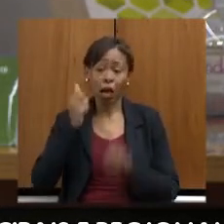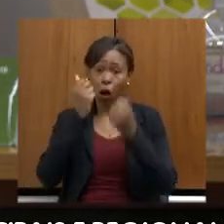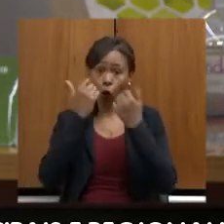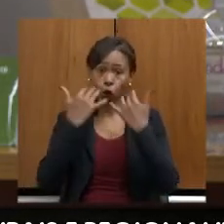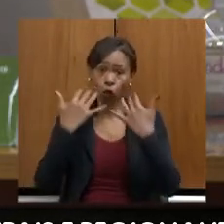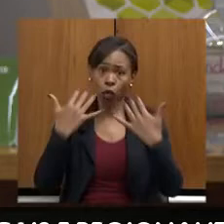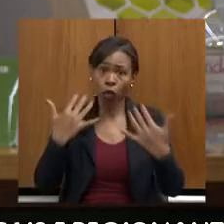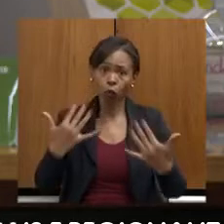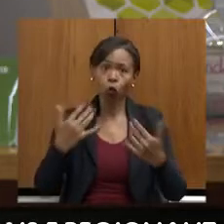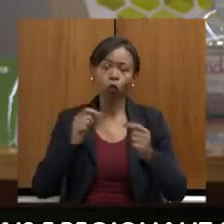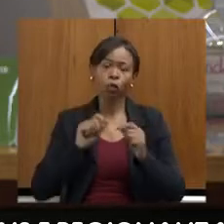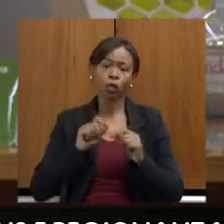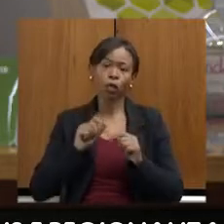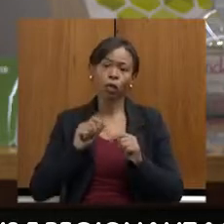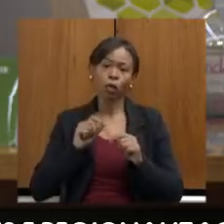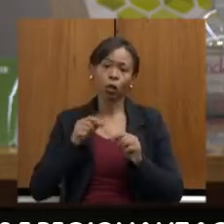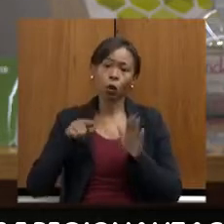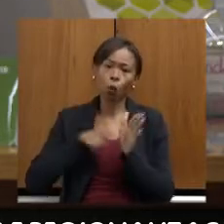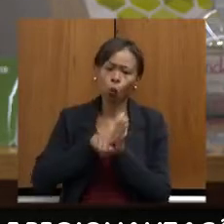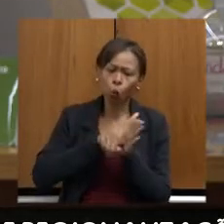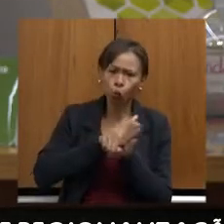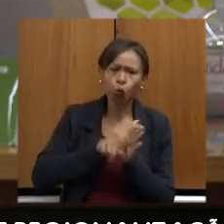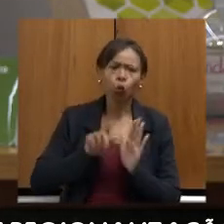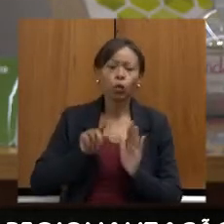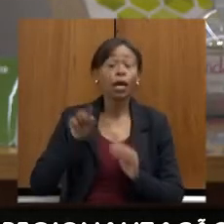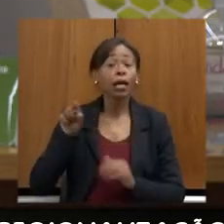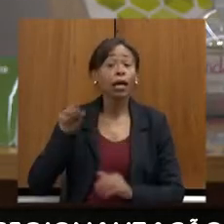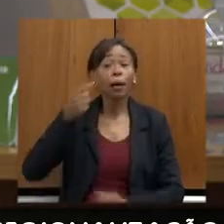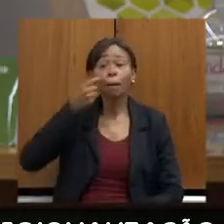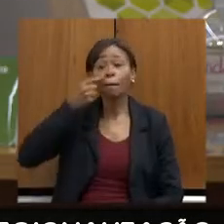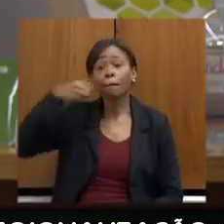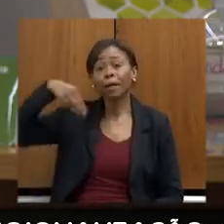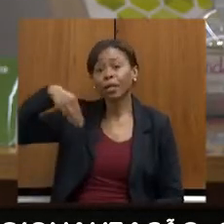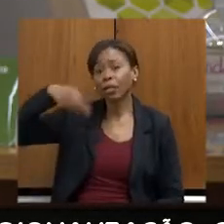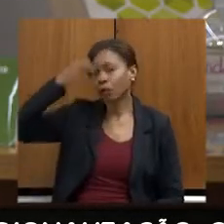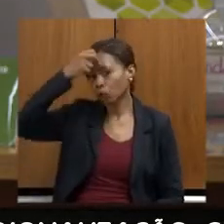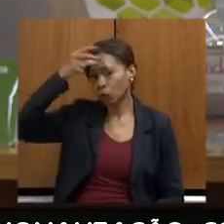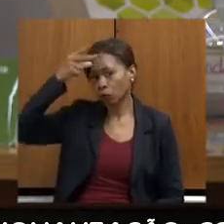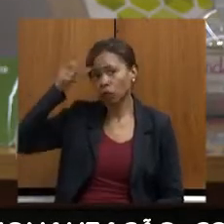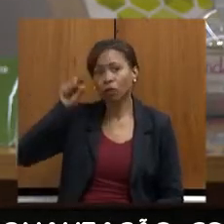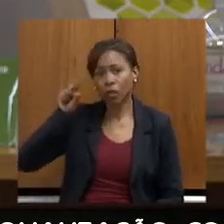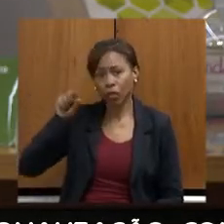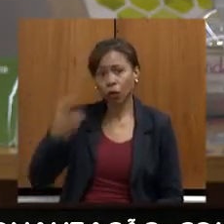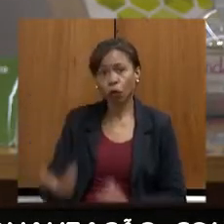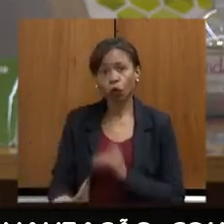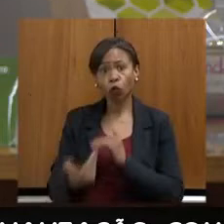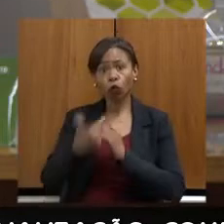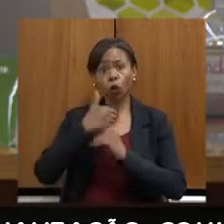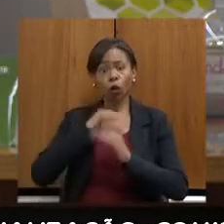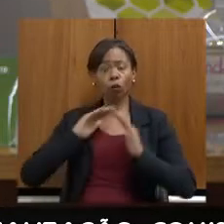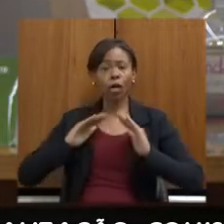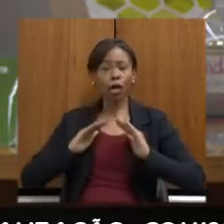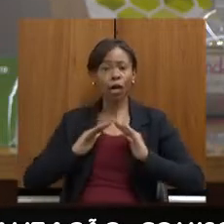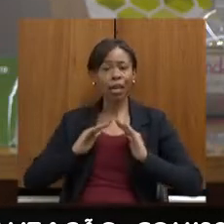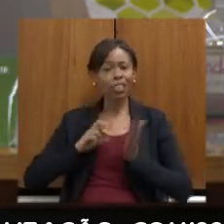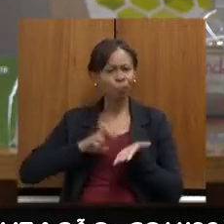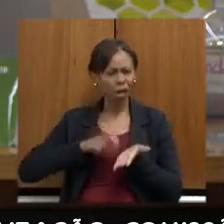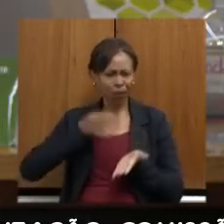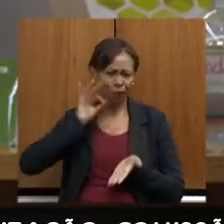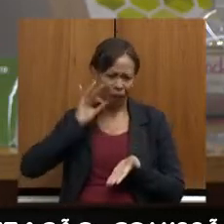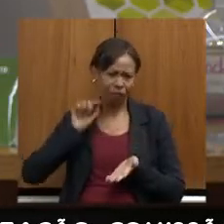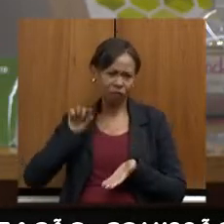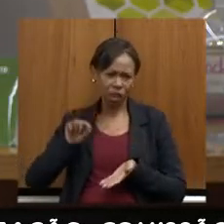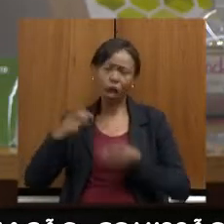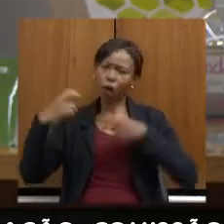a receita Marília esteve na minha casa tomar um café da manhã eu pedi a ela prefeita vamos